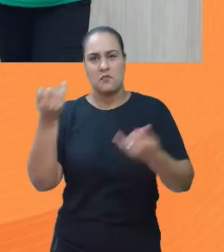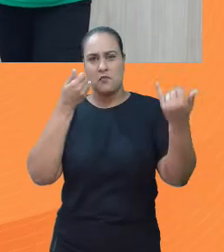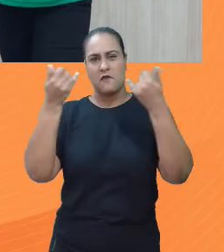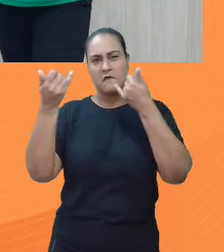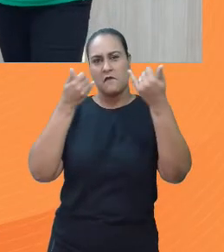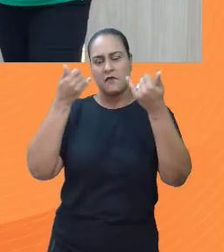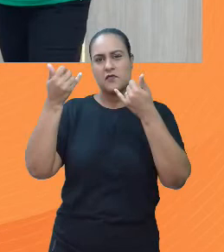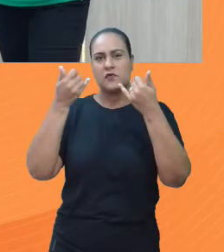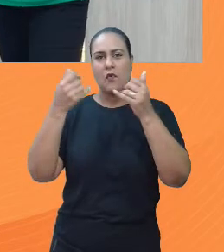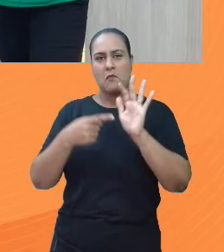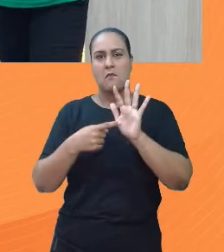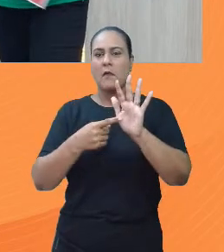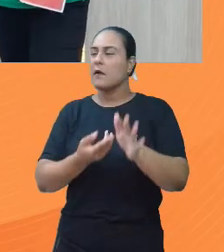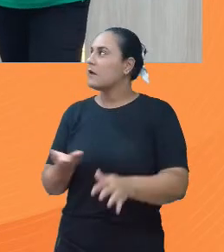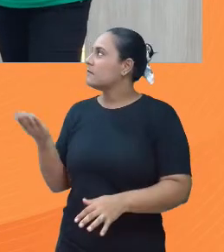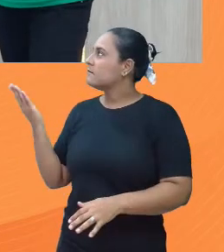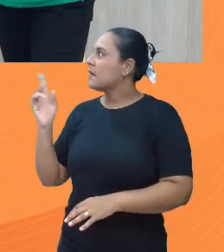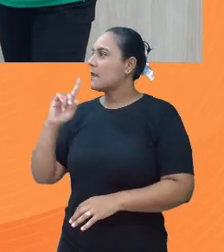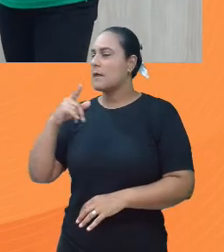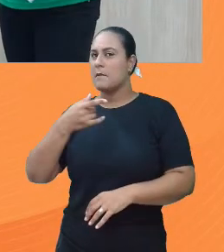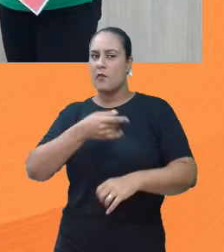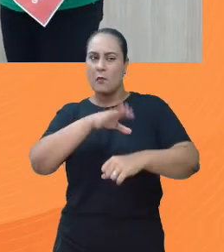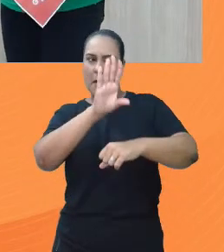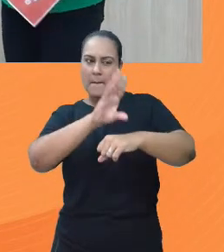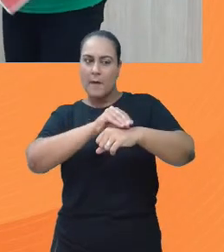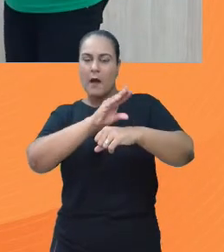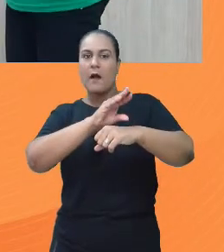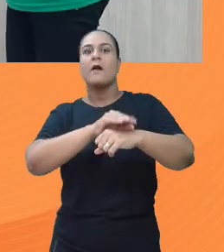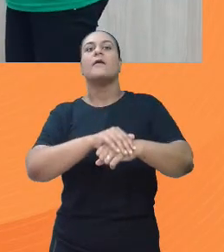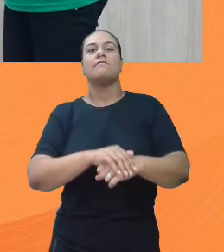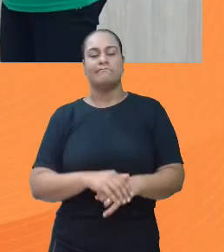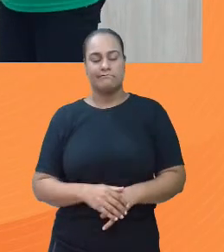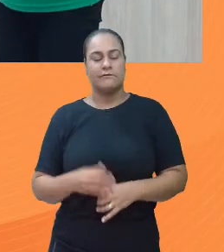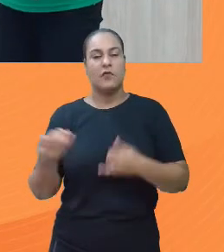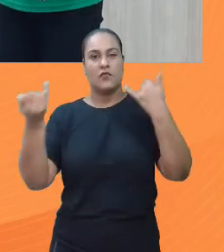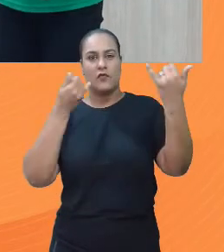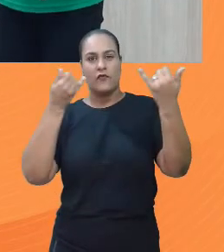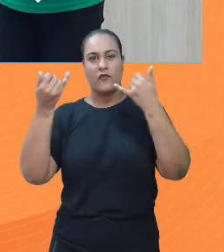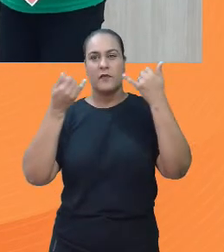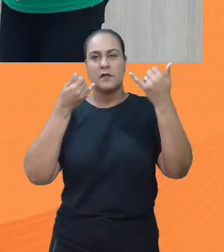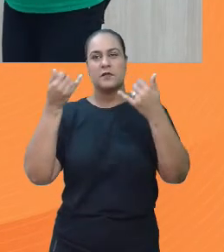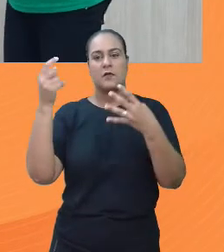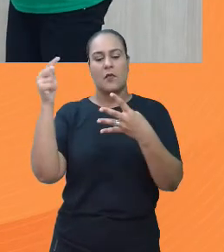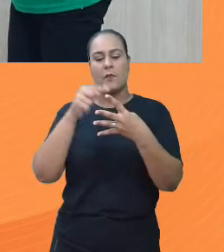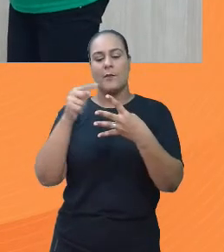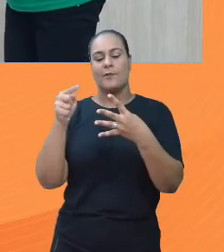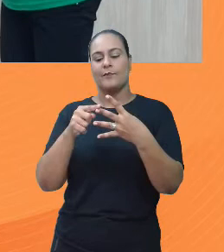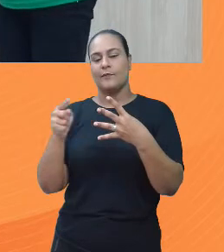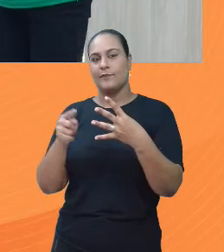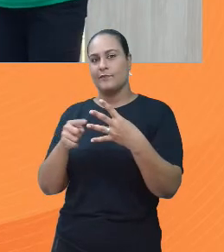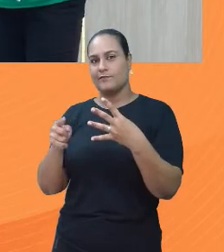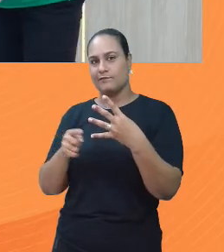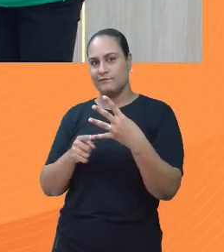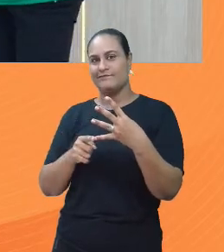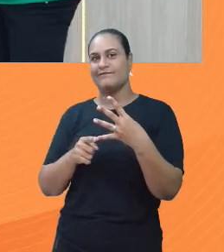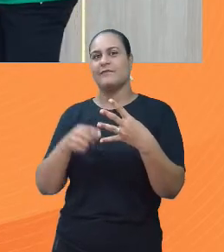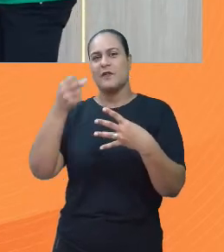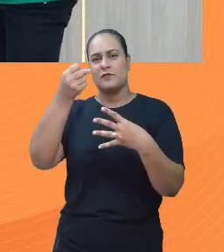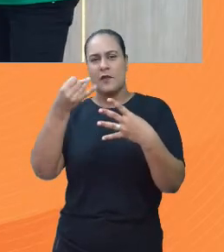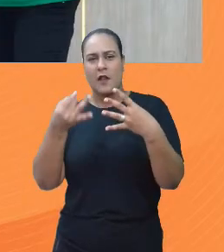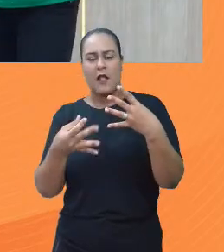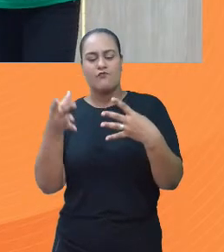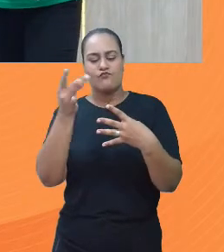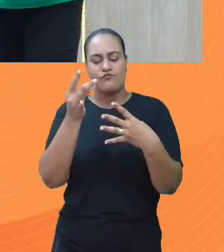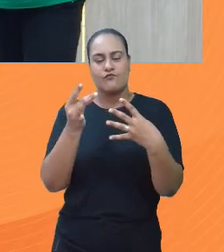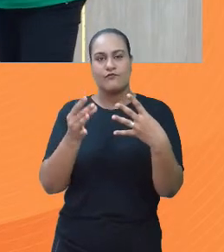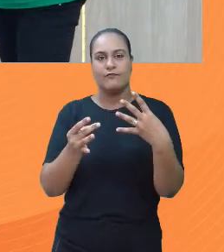aí um print na tela, né, e ter mais informações a respeito de cada uma dessas doenças degenerativas. Vamos primeiro